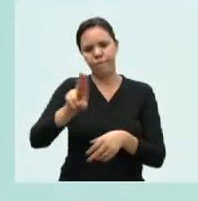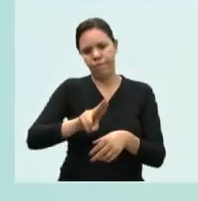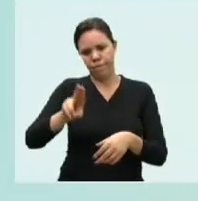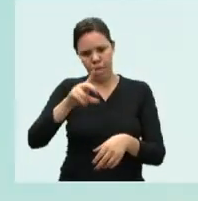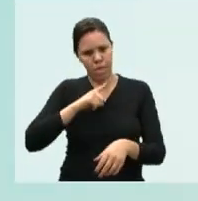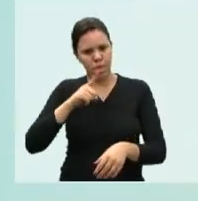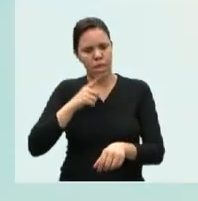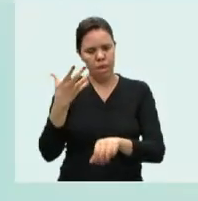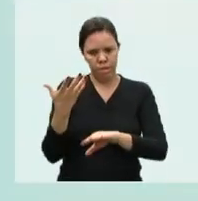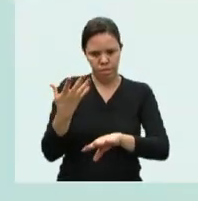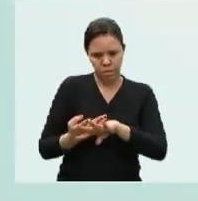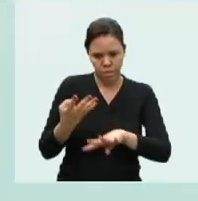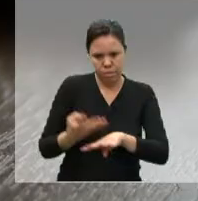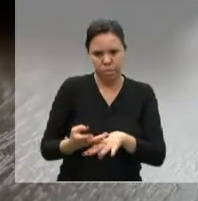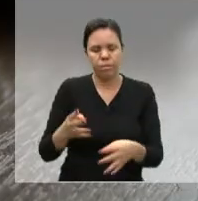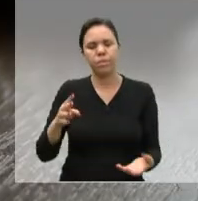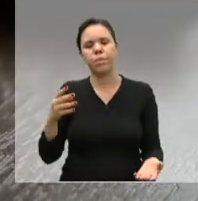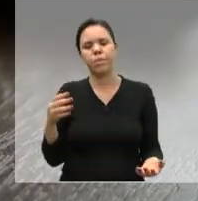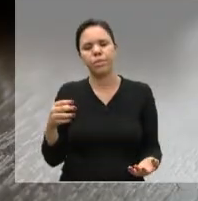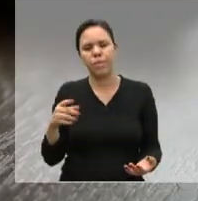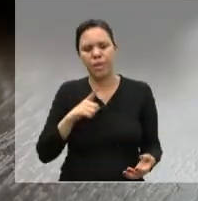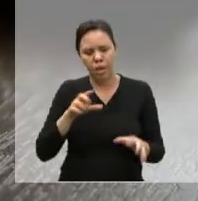a computação, o desenvolvimento.